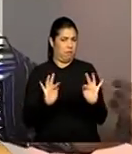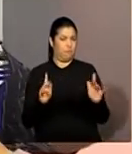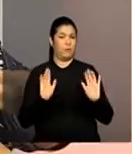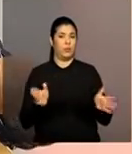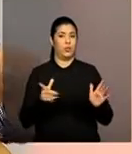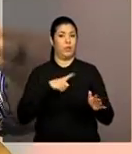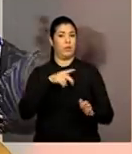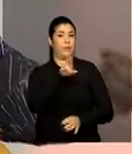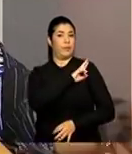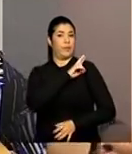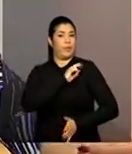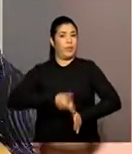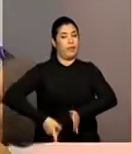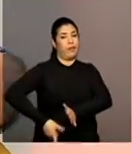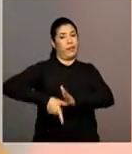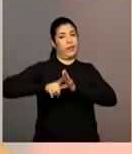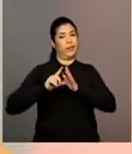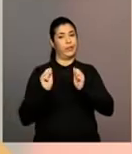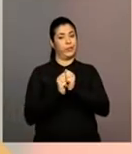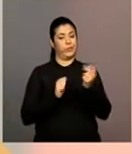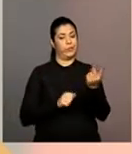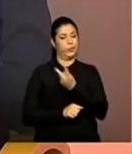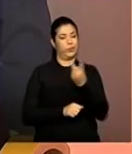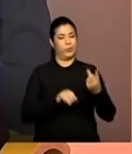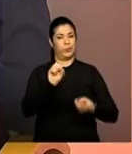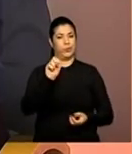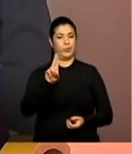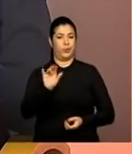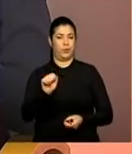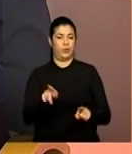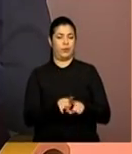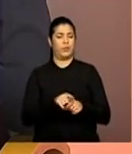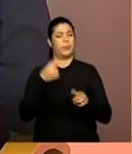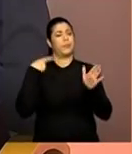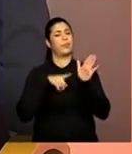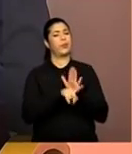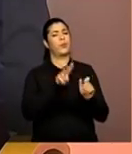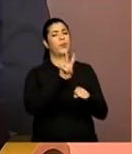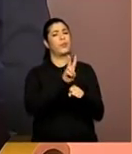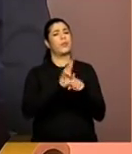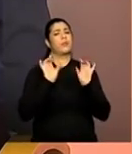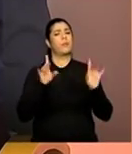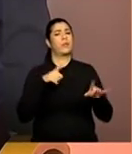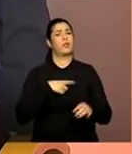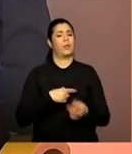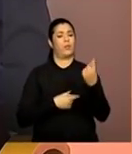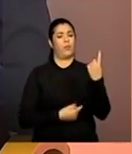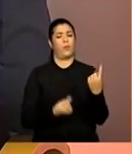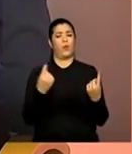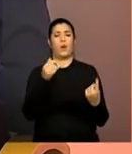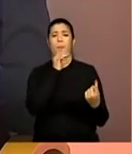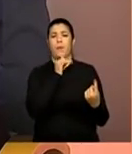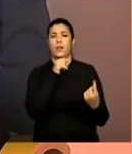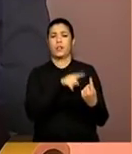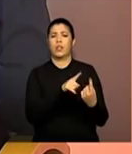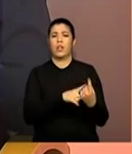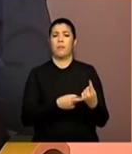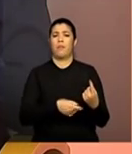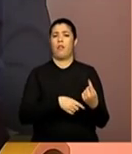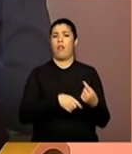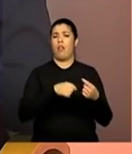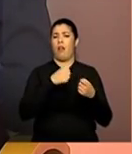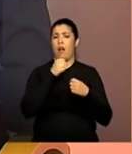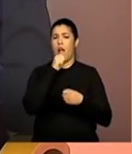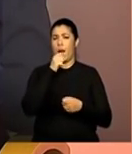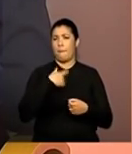uma responsabilidade conjunta porque a proteção especial ela lida com várias coisas né com abuso sexual com maus tratos